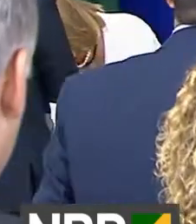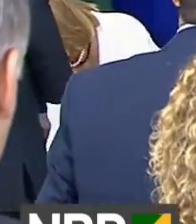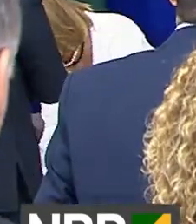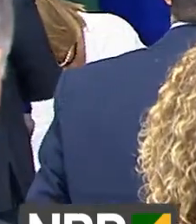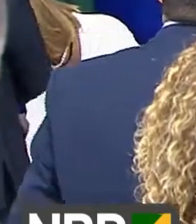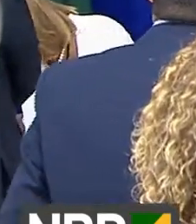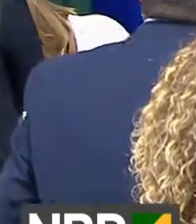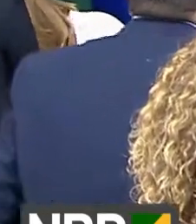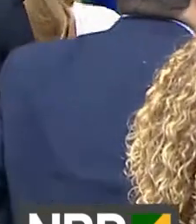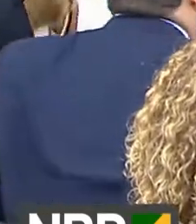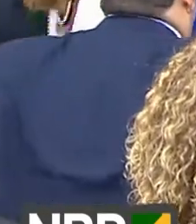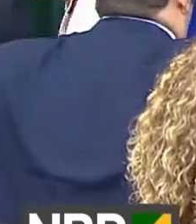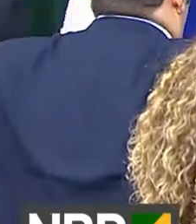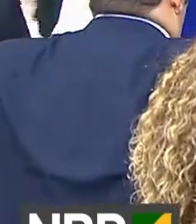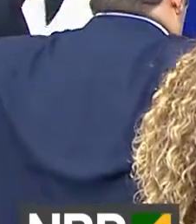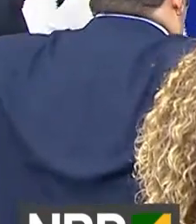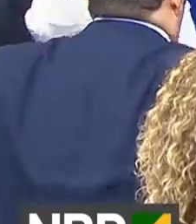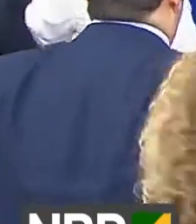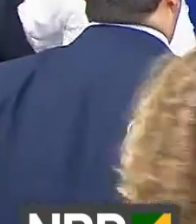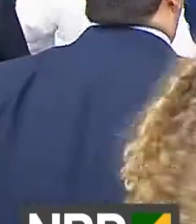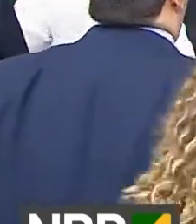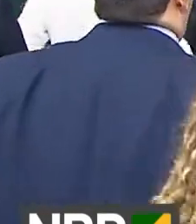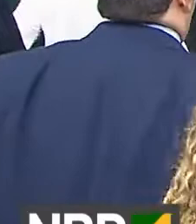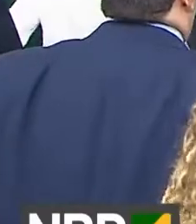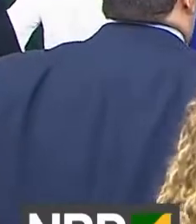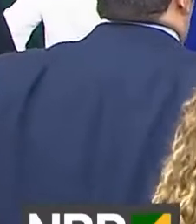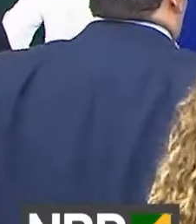a lei do novo fies vamos acompanhar